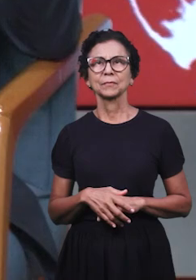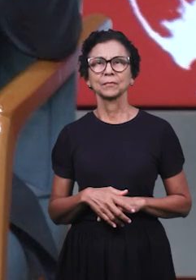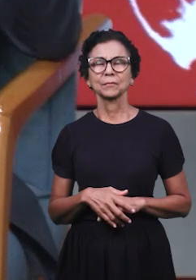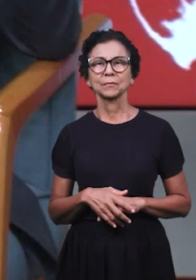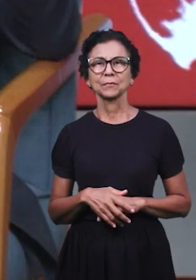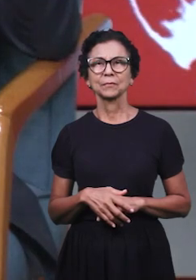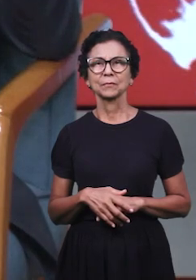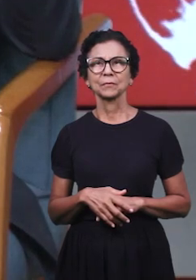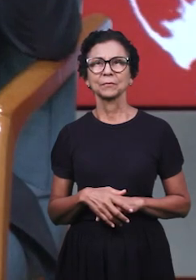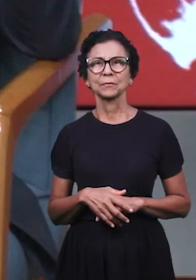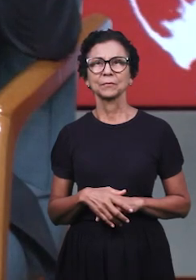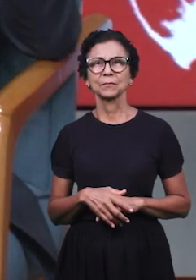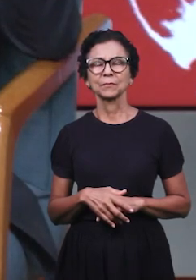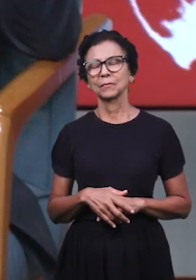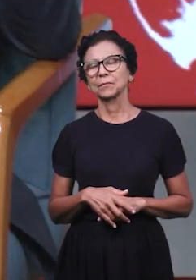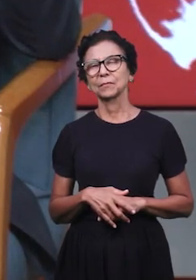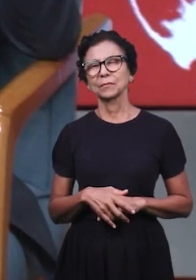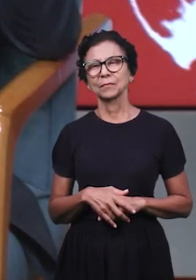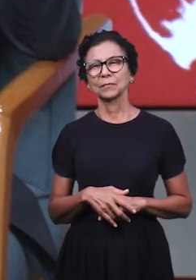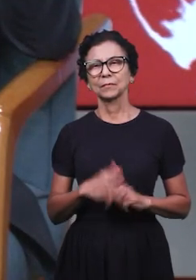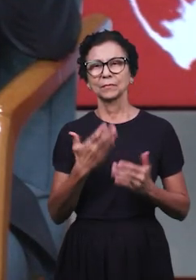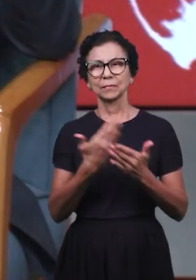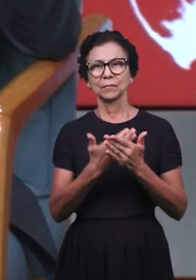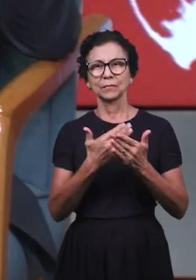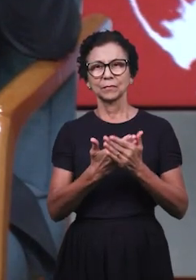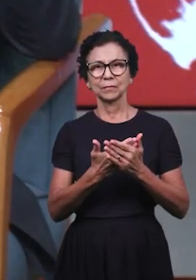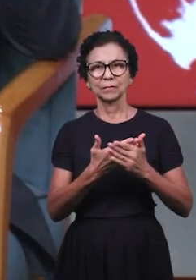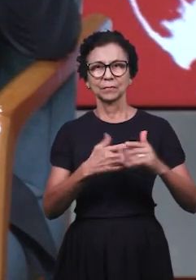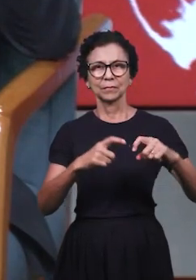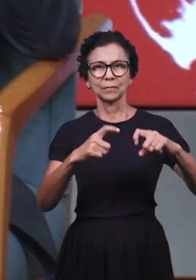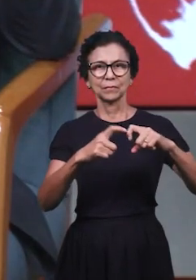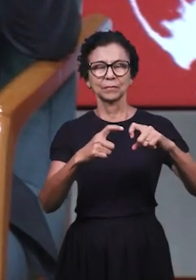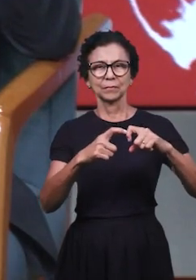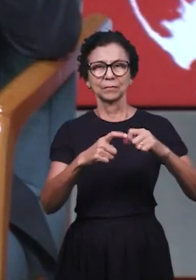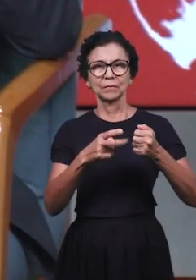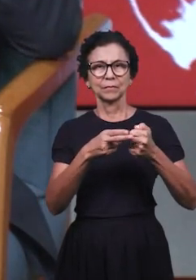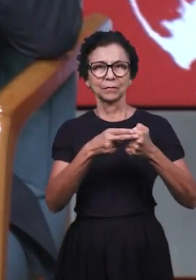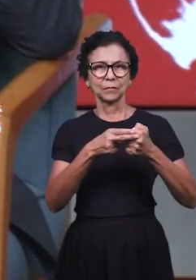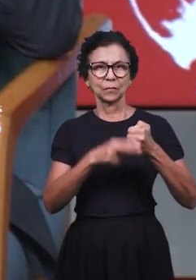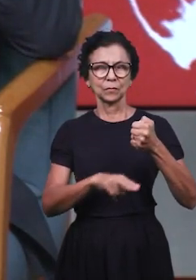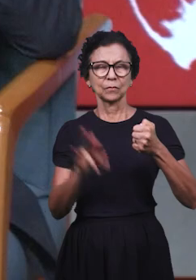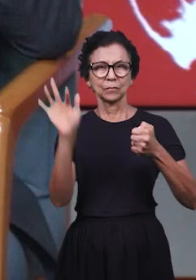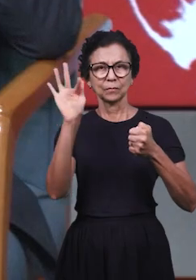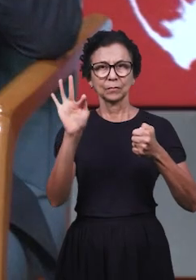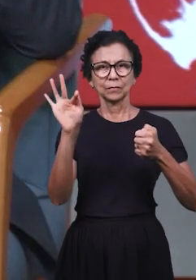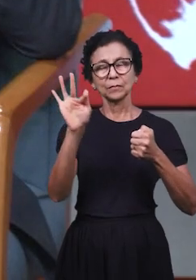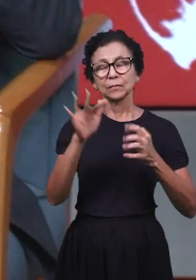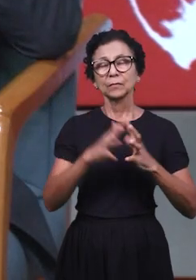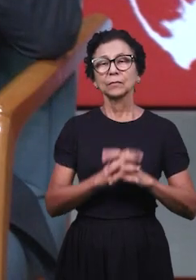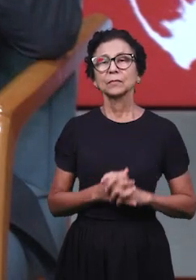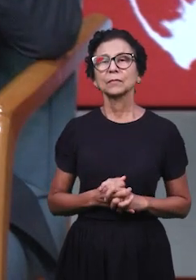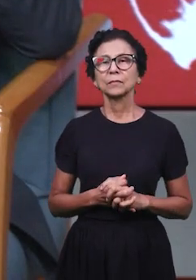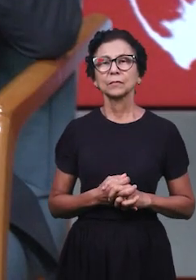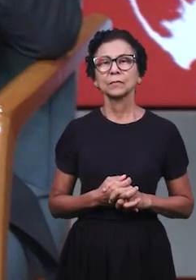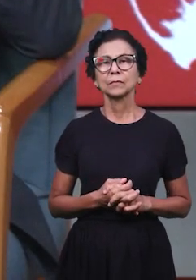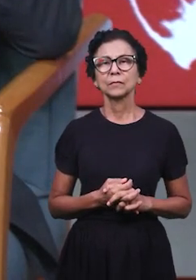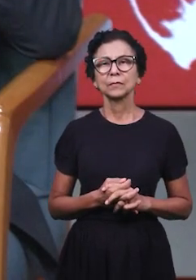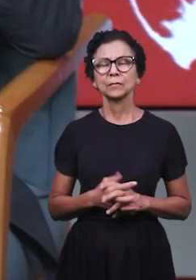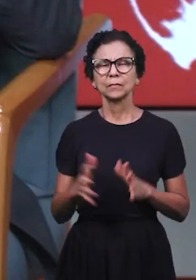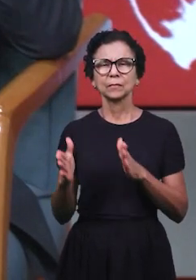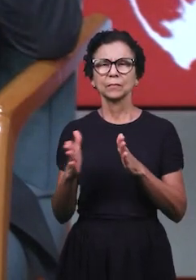a gente fazia o internato, eu fiz medicina na UFES e fui passar um período no Hospital das